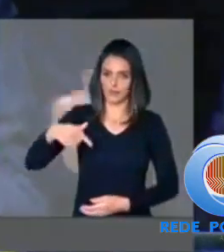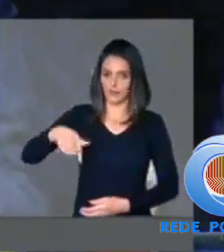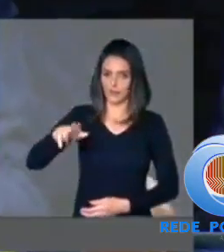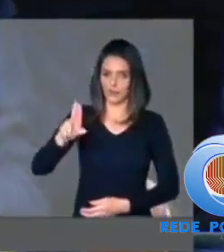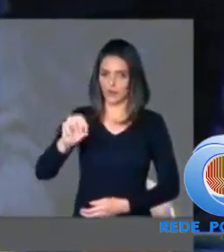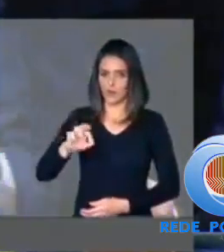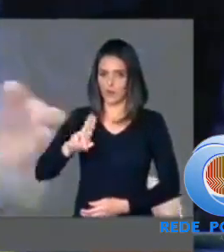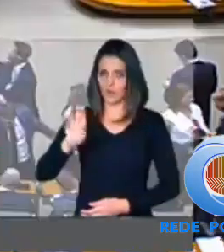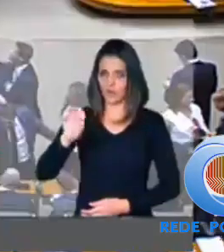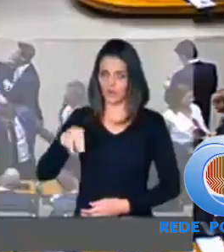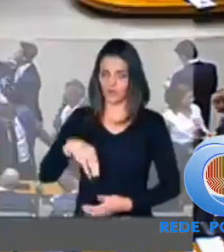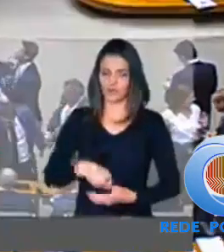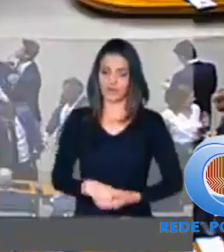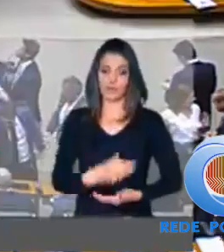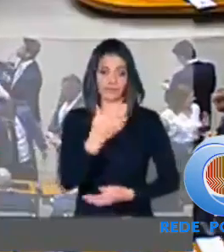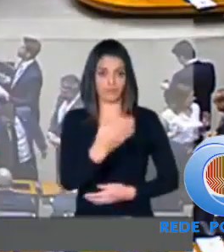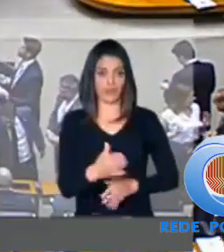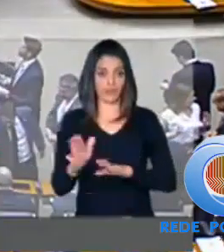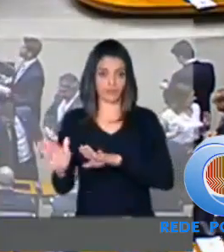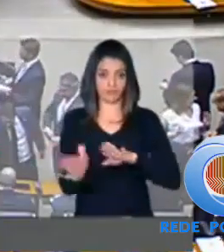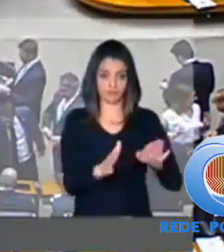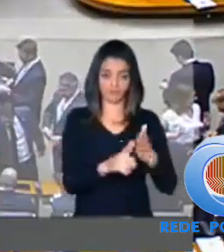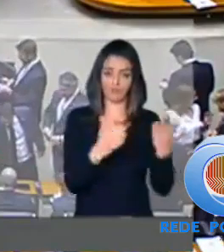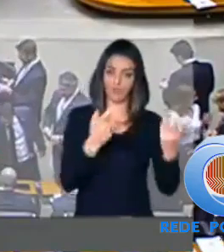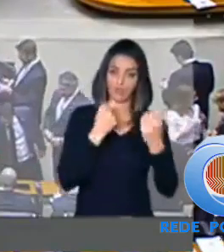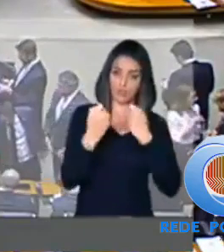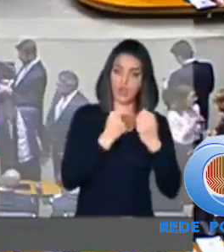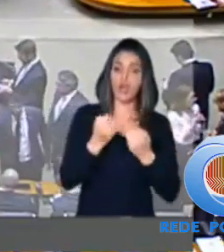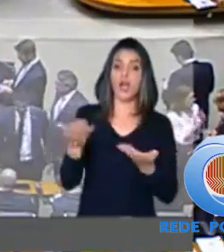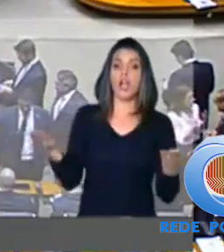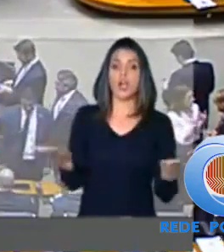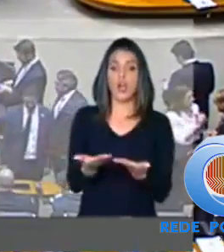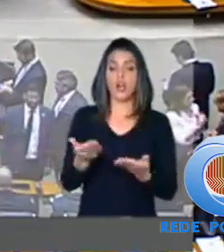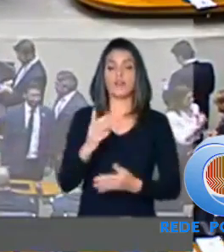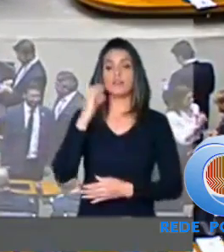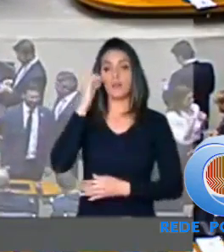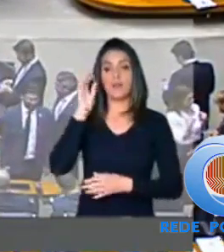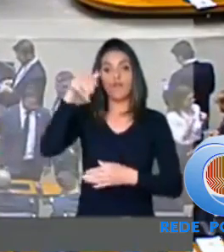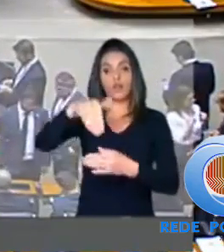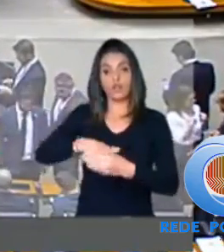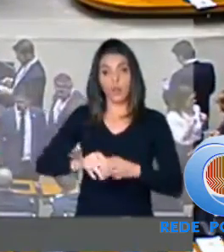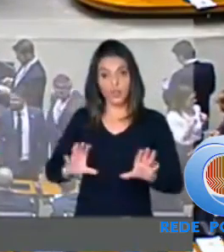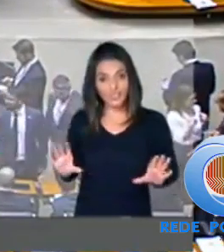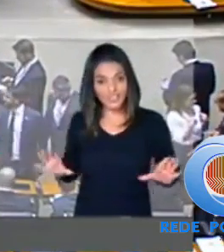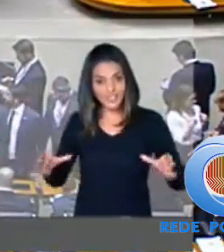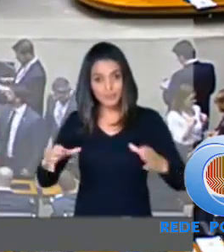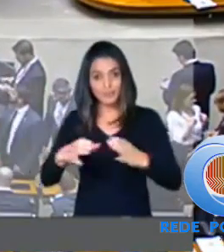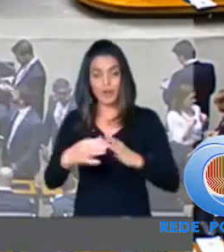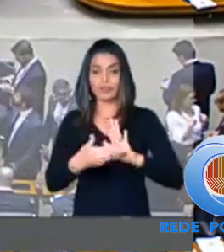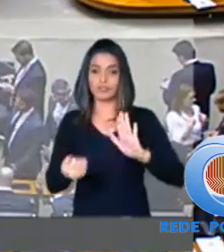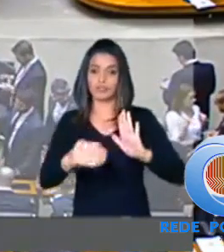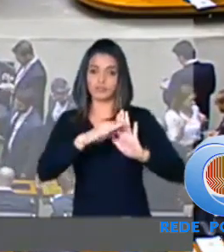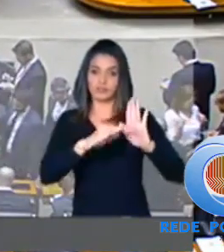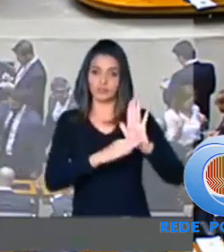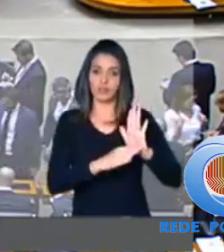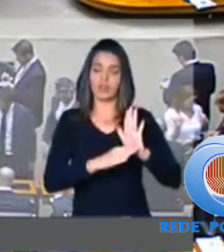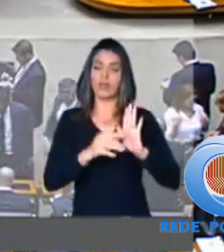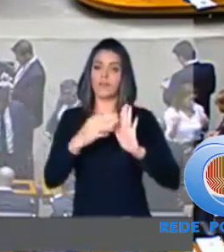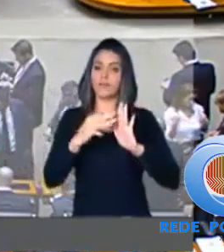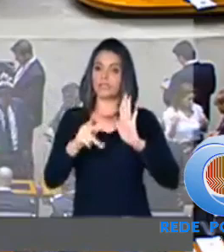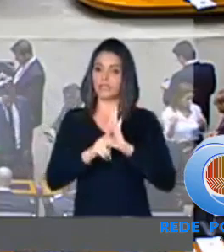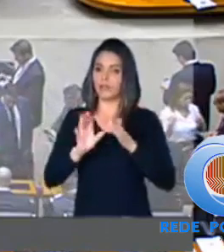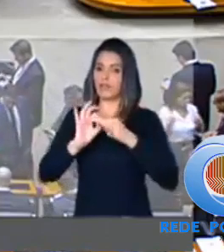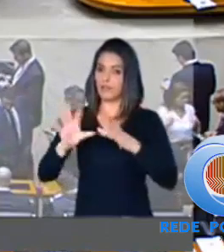presidente. Os deputados votaram agora pelo sistema simbólico o requerimento de retirada de pauta da medida provisória que trata da liberdade